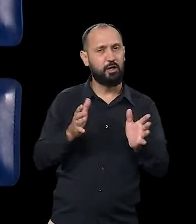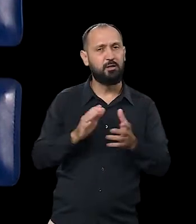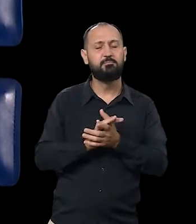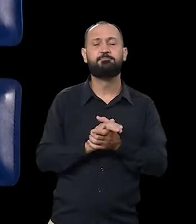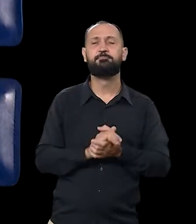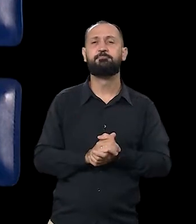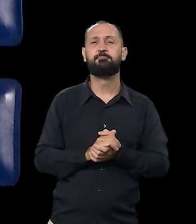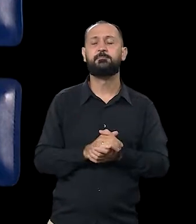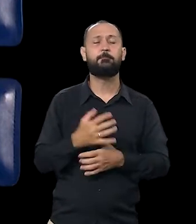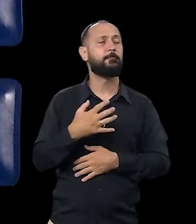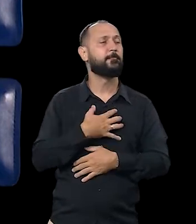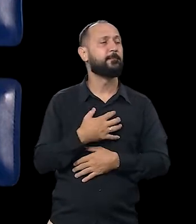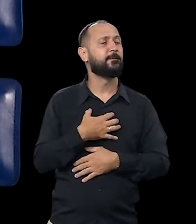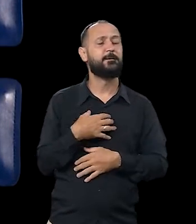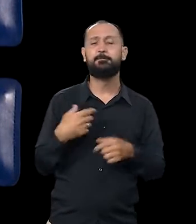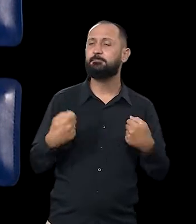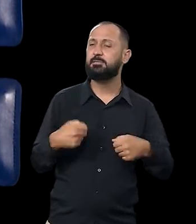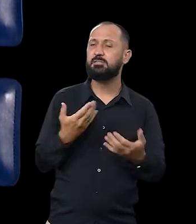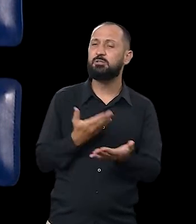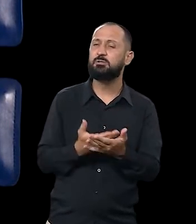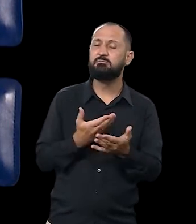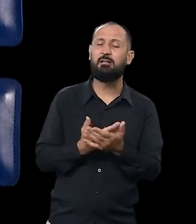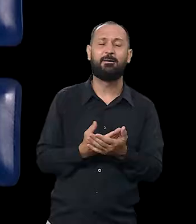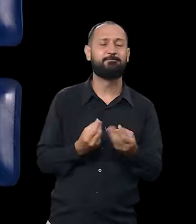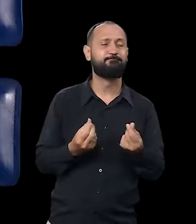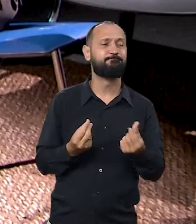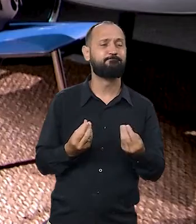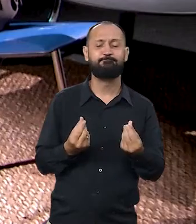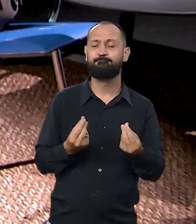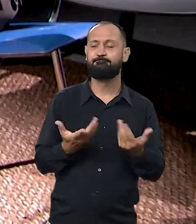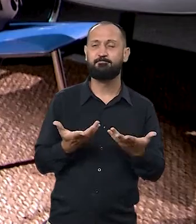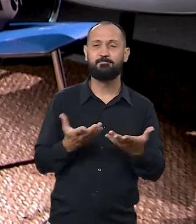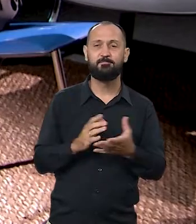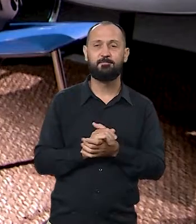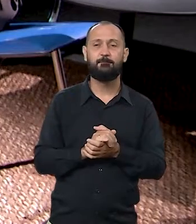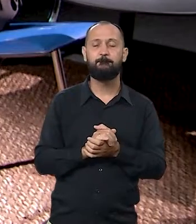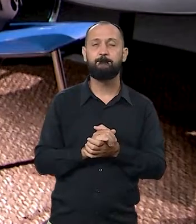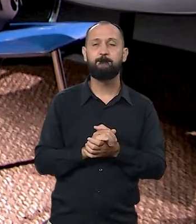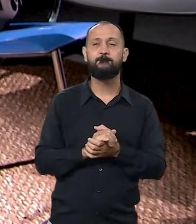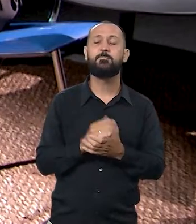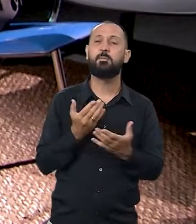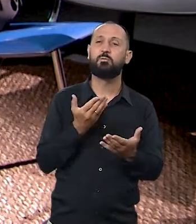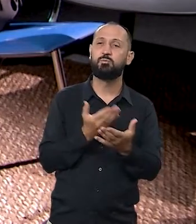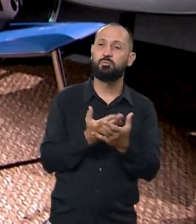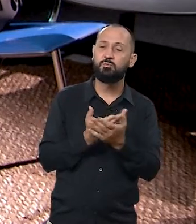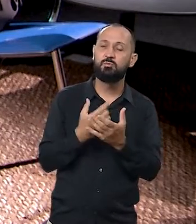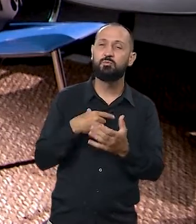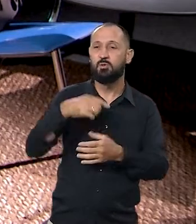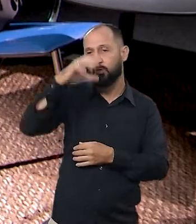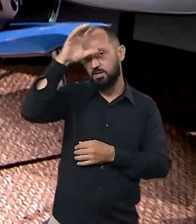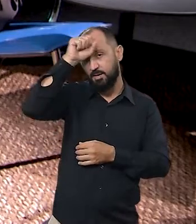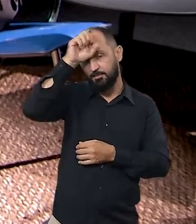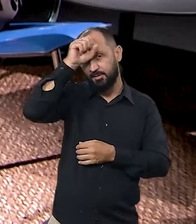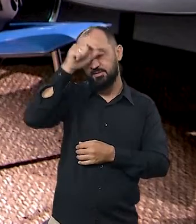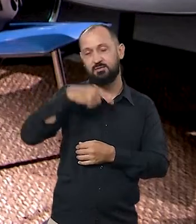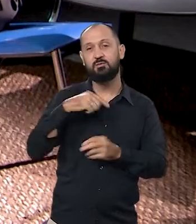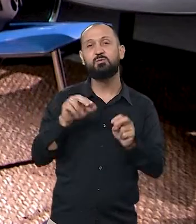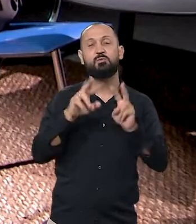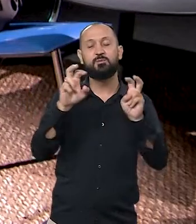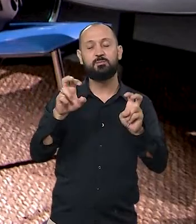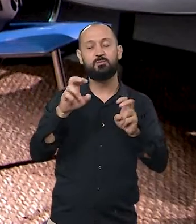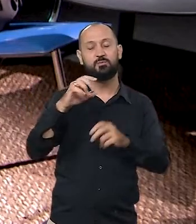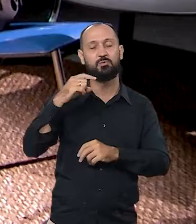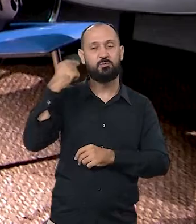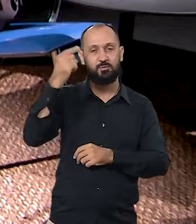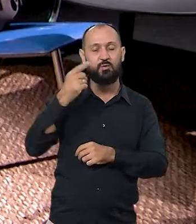em Direito, eu senti a necessidade de aprimorar os meus estudos e o aprendizado